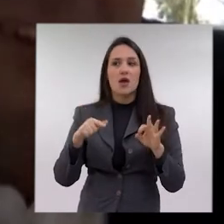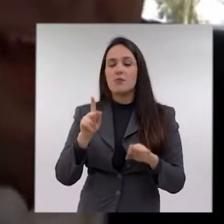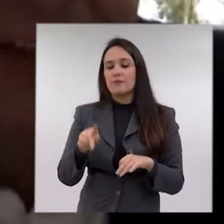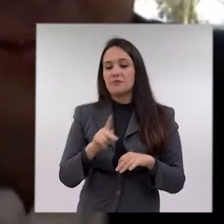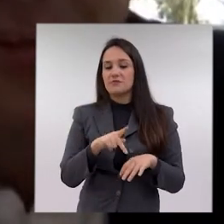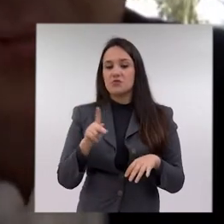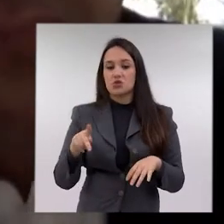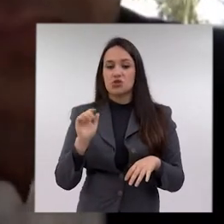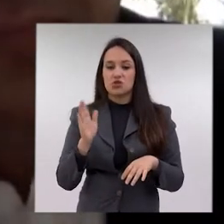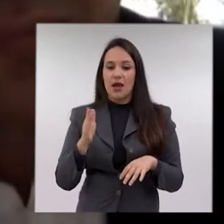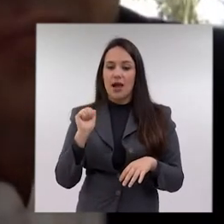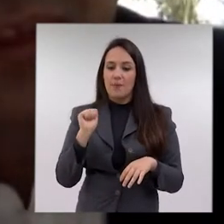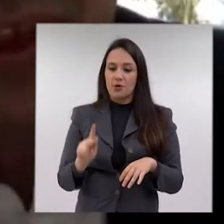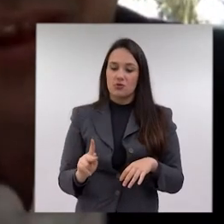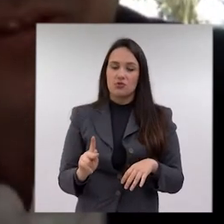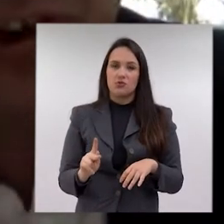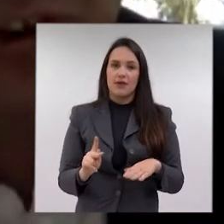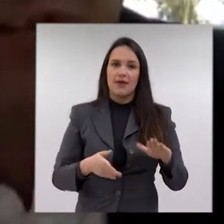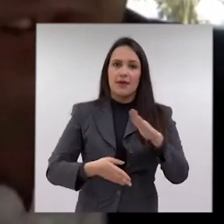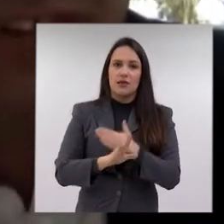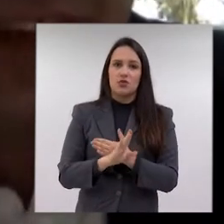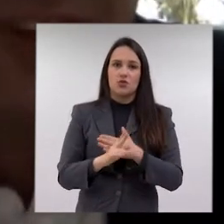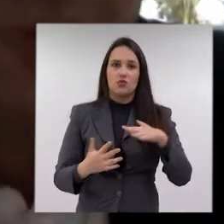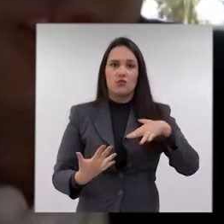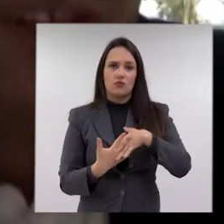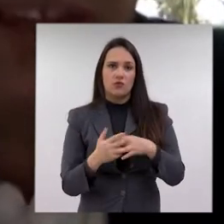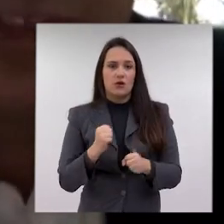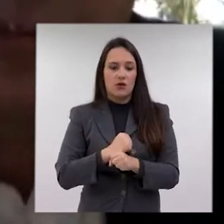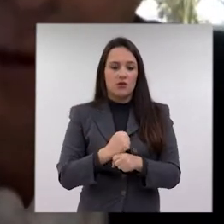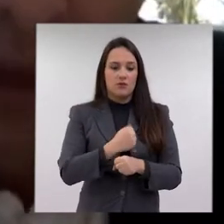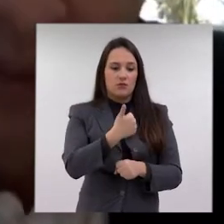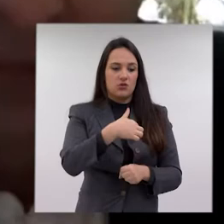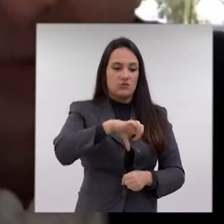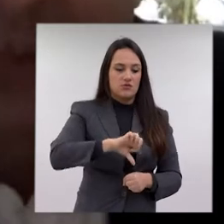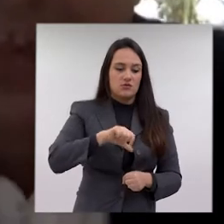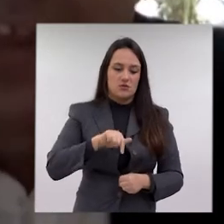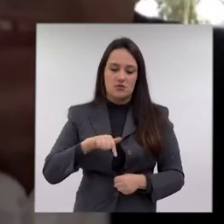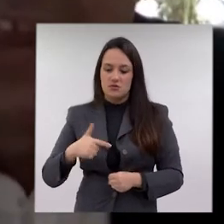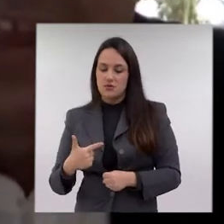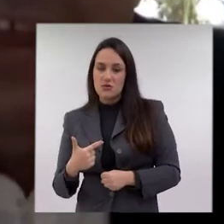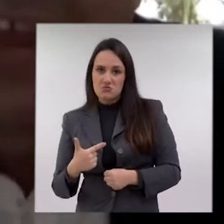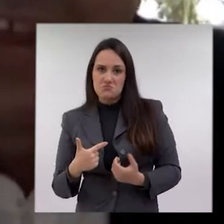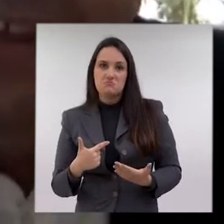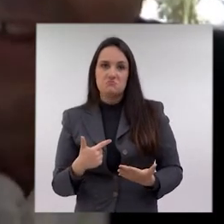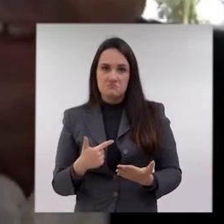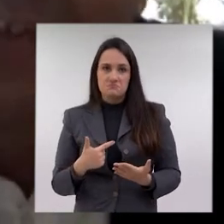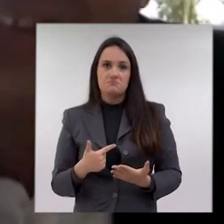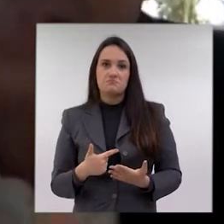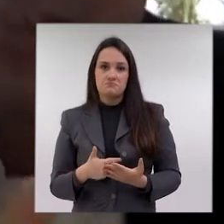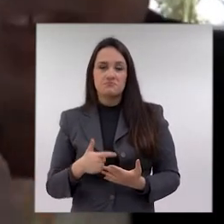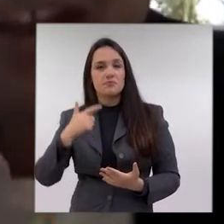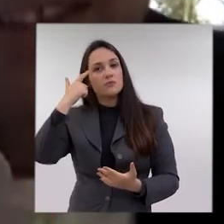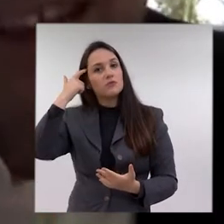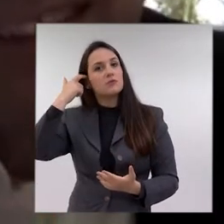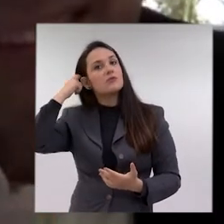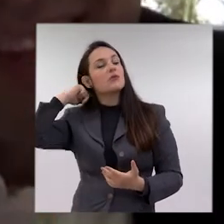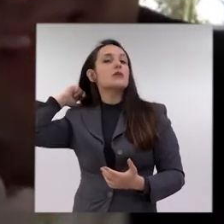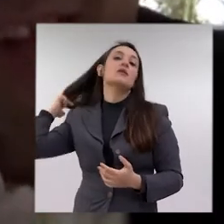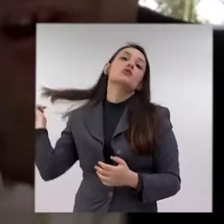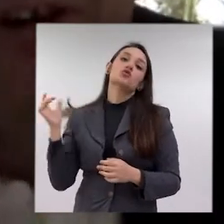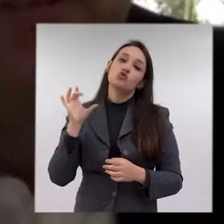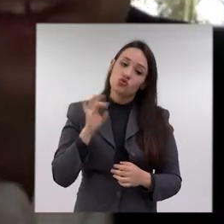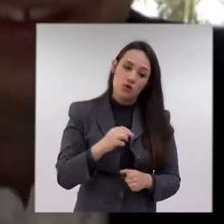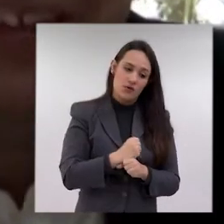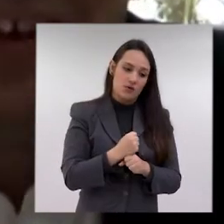professor aposentado, ele entrou na universidade em 1972, a universidade foi federalizada